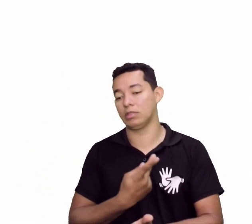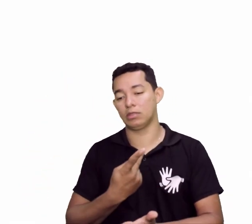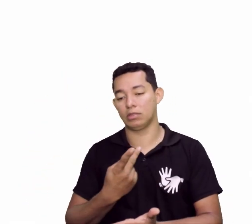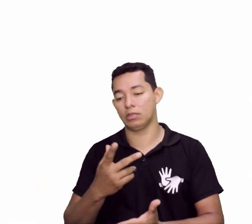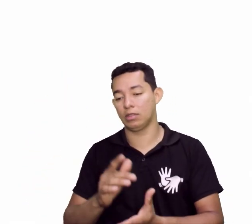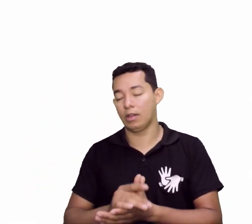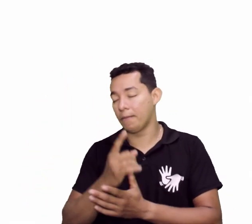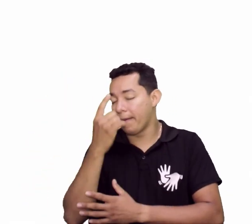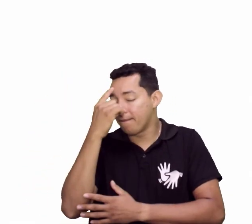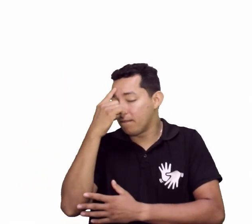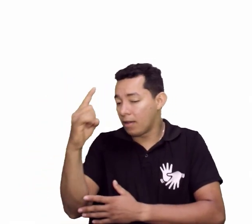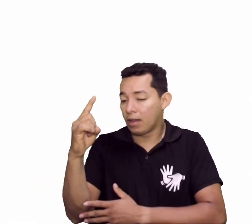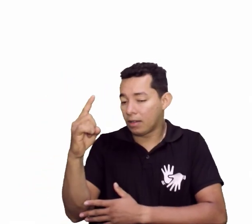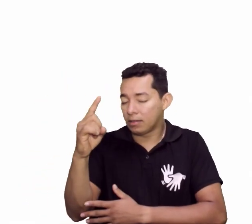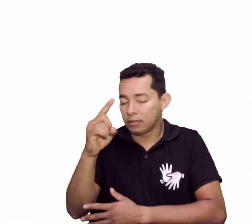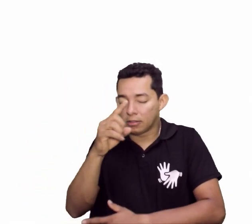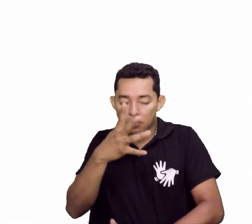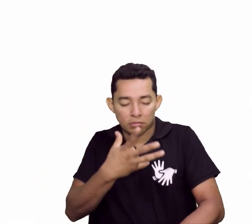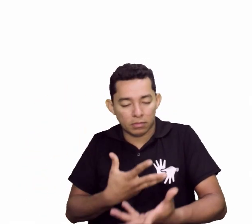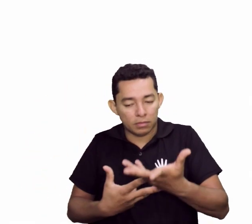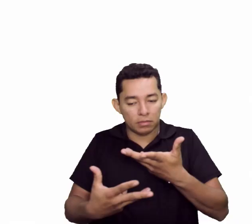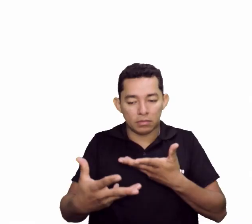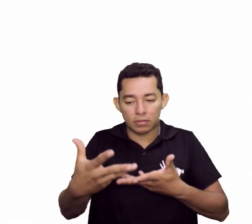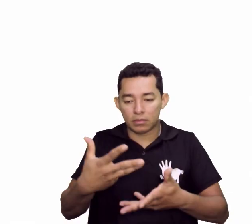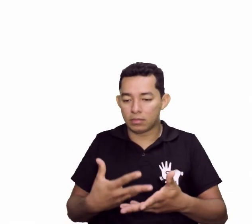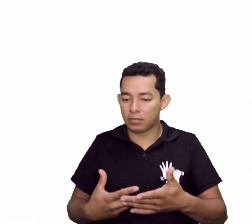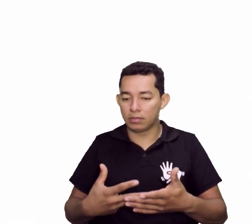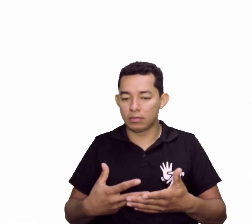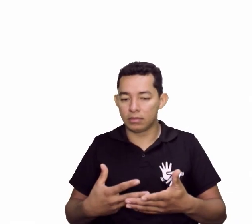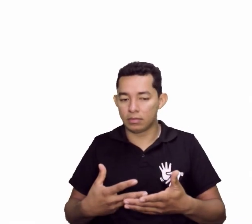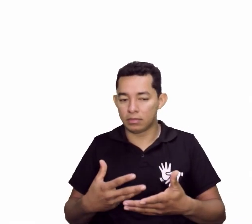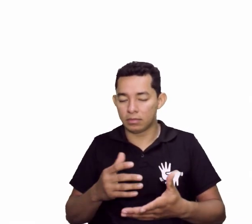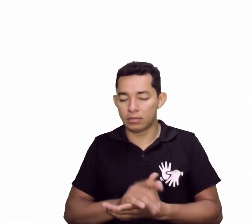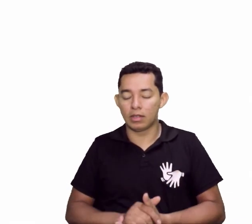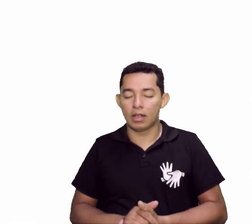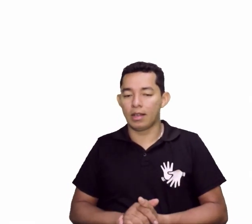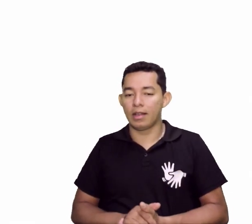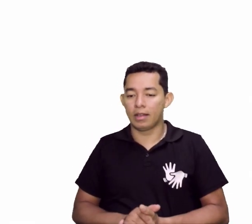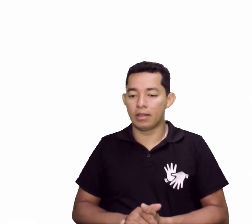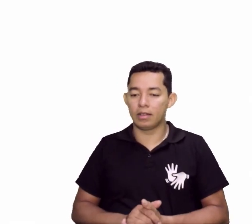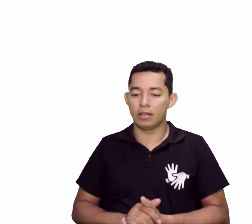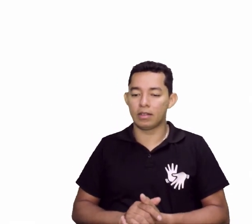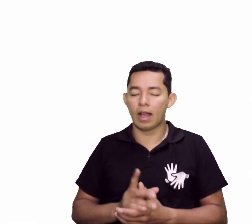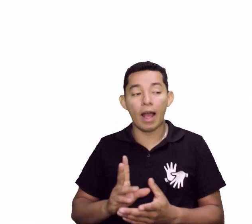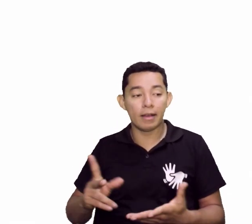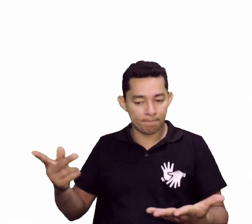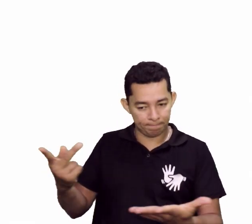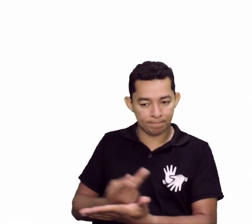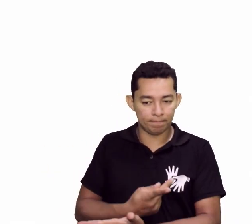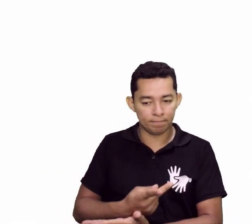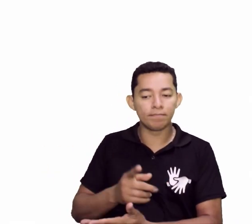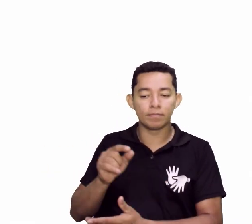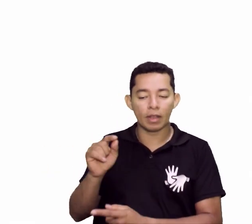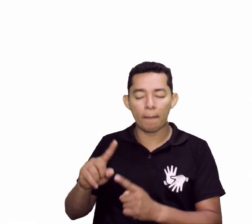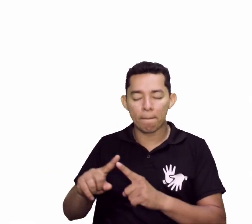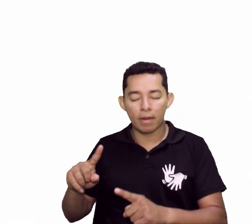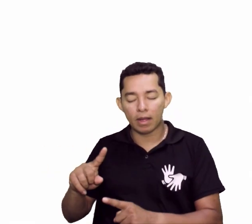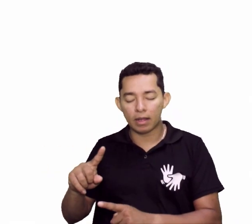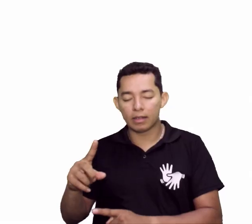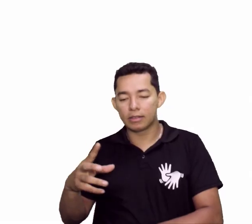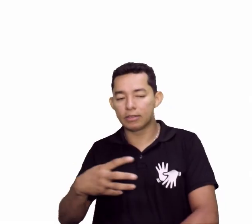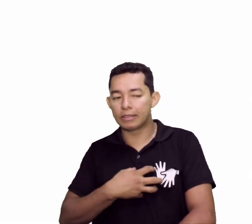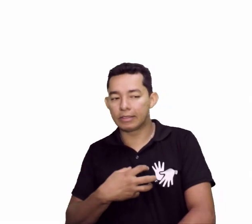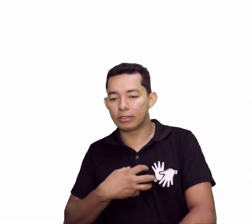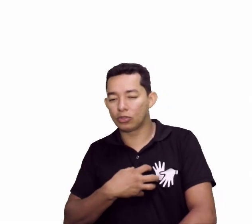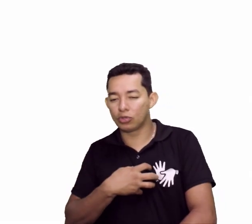idealização, aquele romanceamento, vamos dizer assim, do fato. A coisa realmente aconteceu de uma certa maneira,